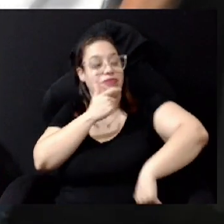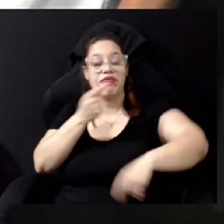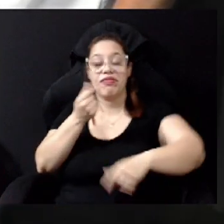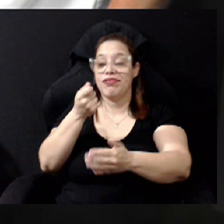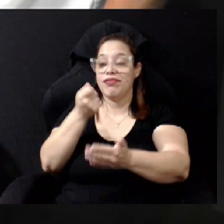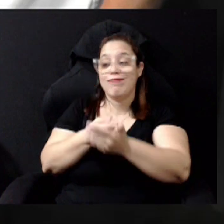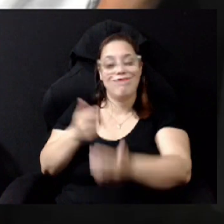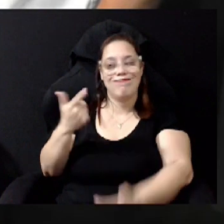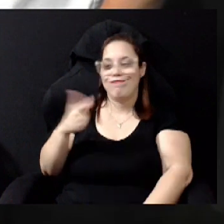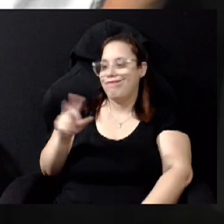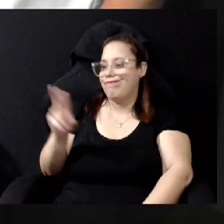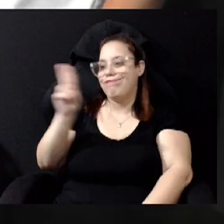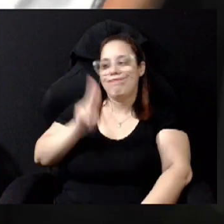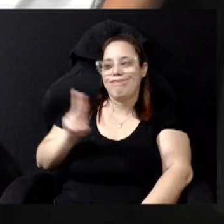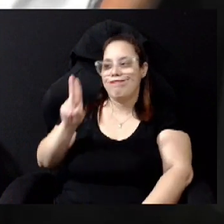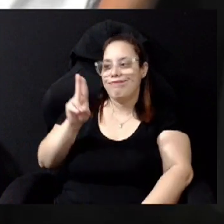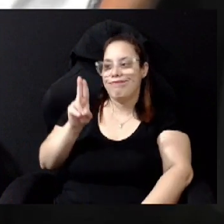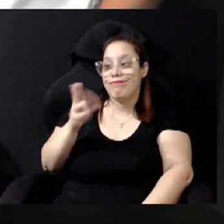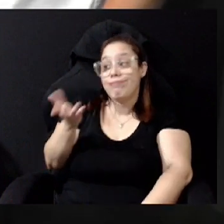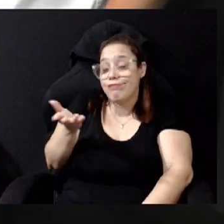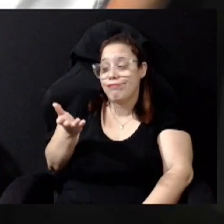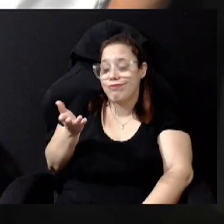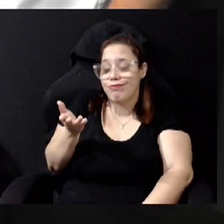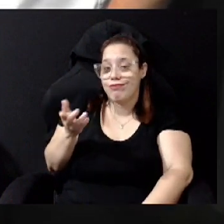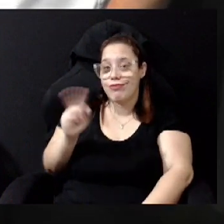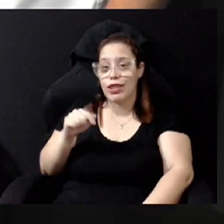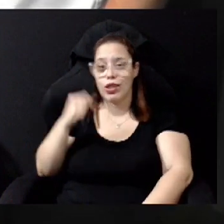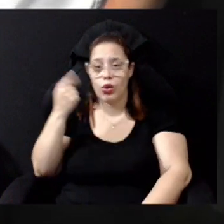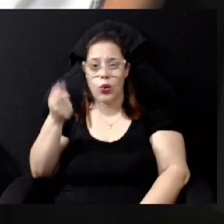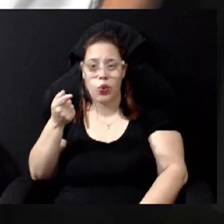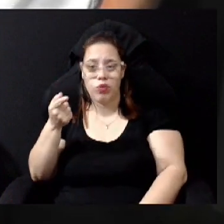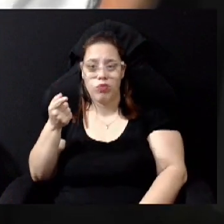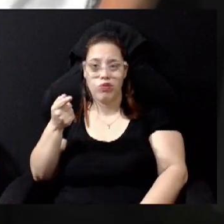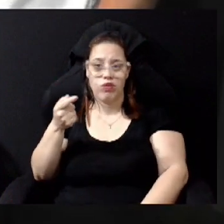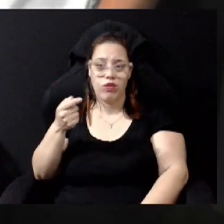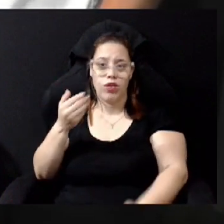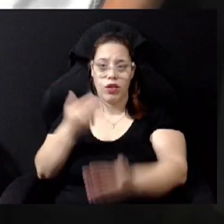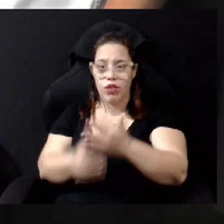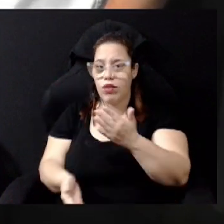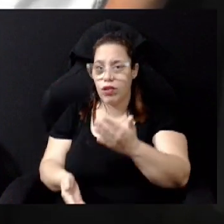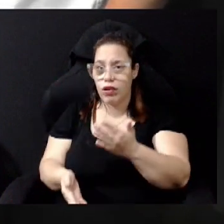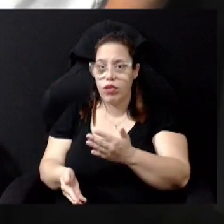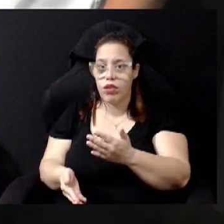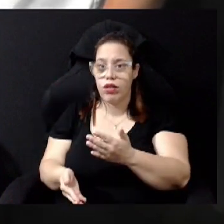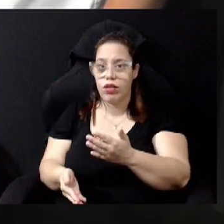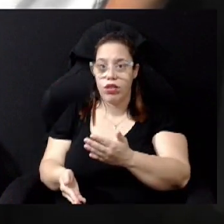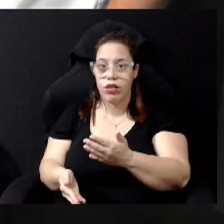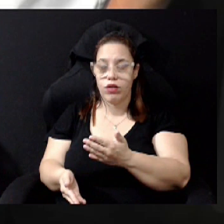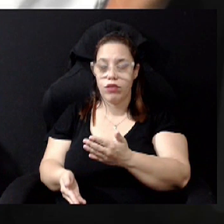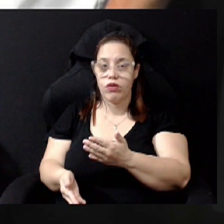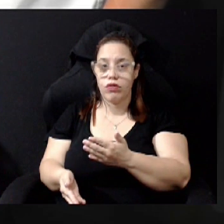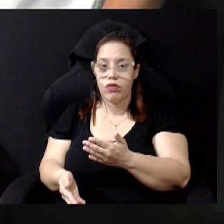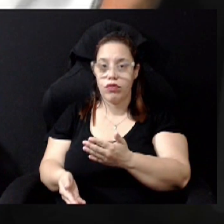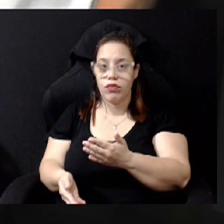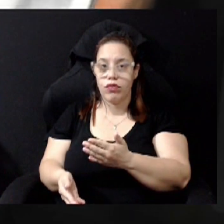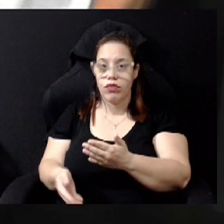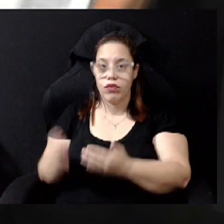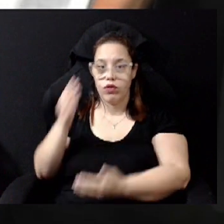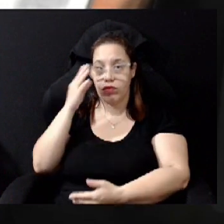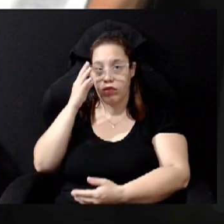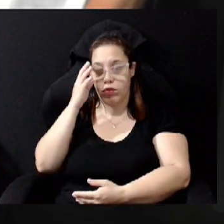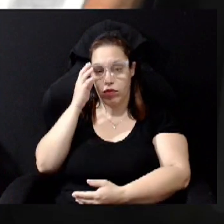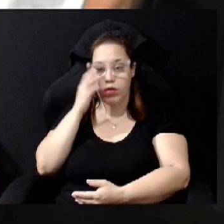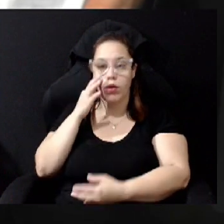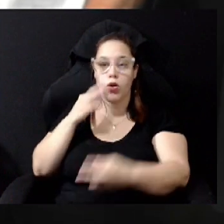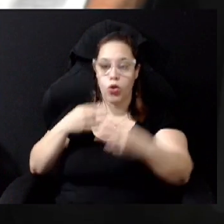claro que seria usado em outra pasta, porque o dinheiro não perde, o dinheiro ele tem a sua ali, né, a sua fiscalização.